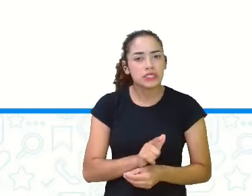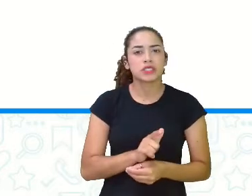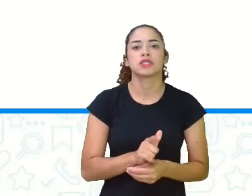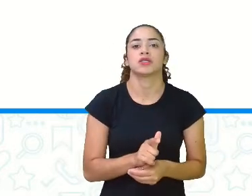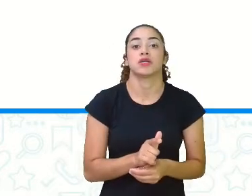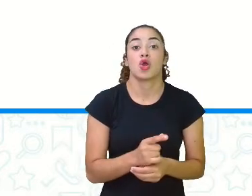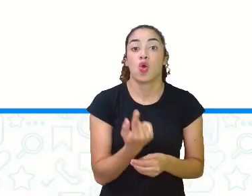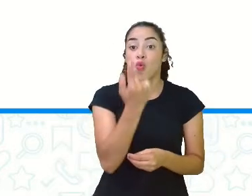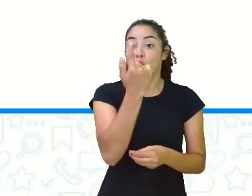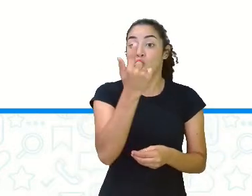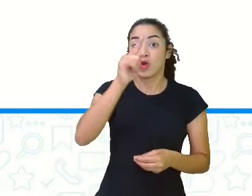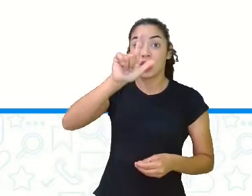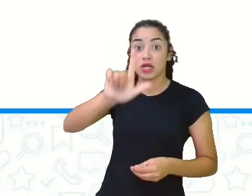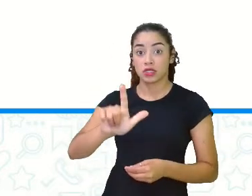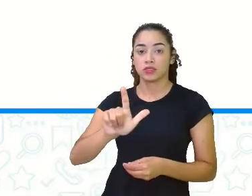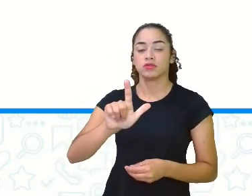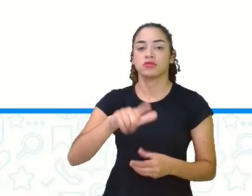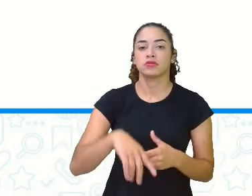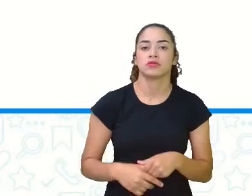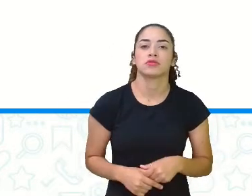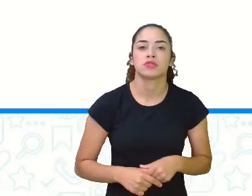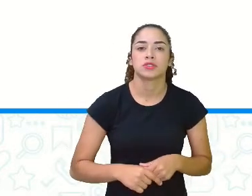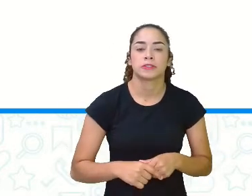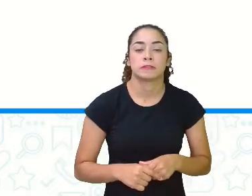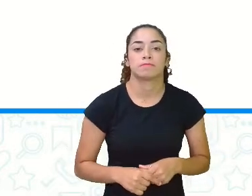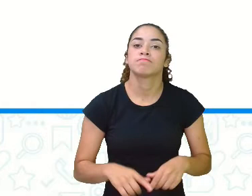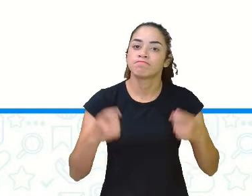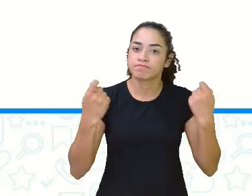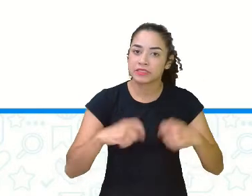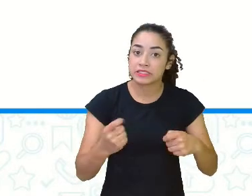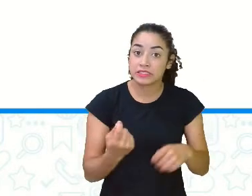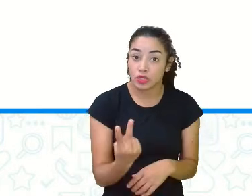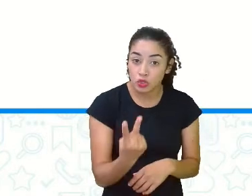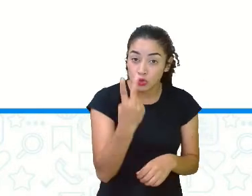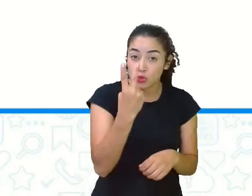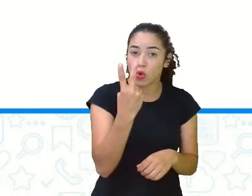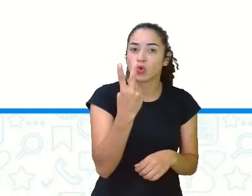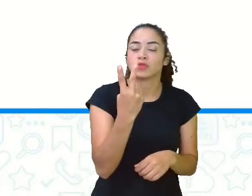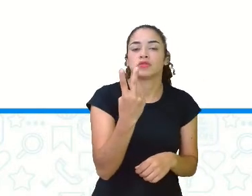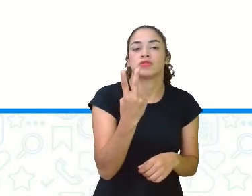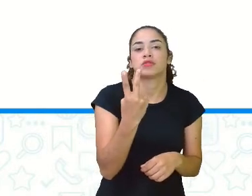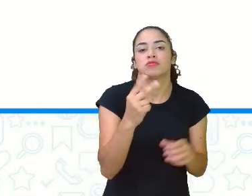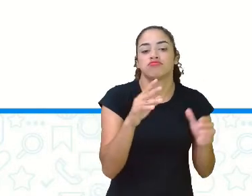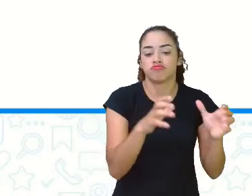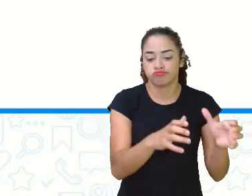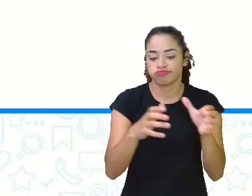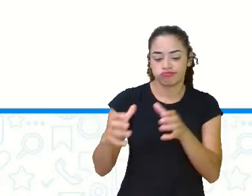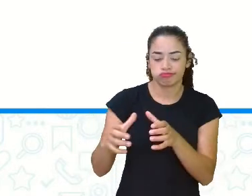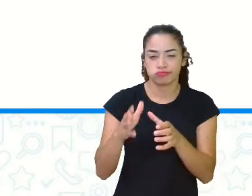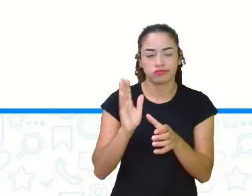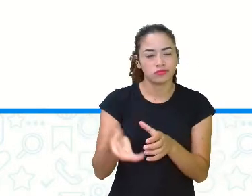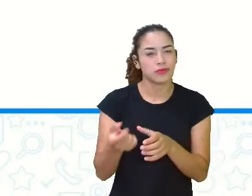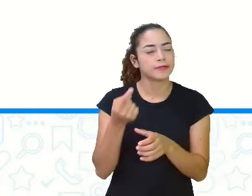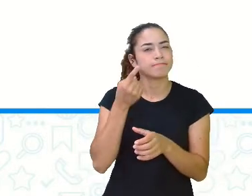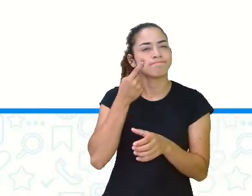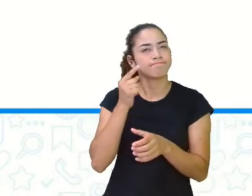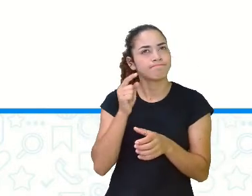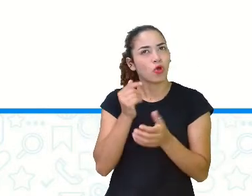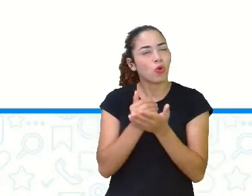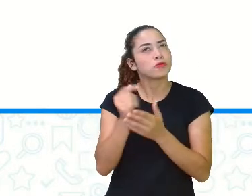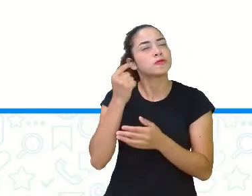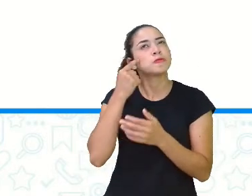Você precisa pegar no mínimo aí 2 potes de cada, tá certo? Será que vocês já começaram a resolver?